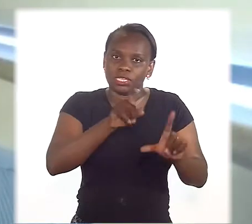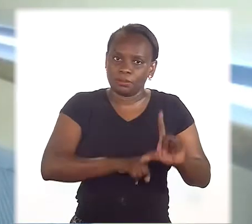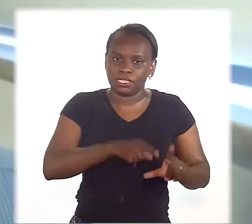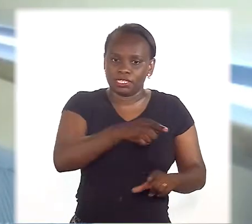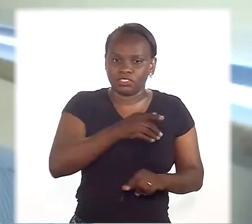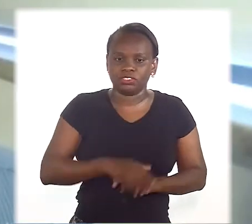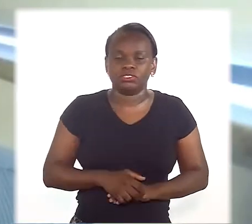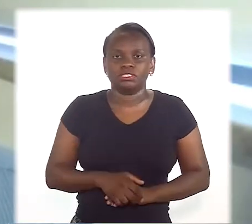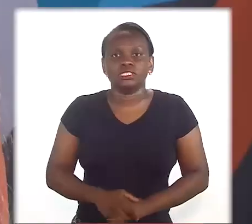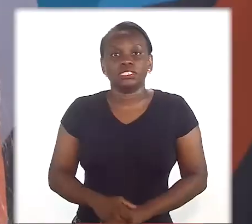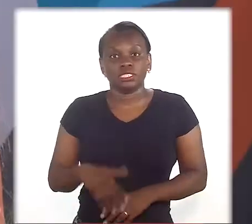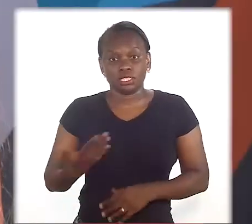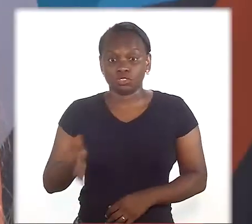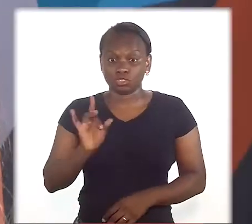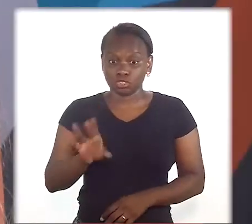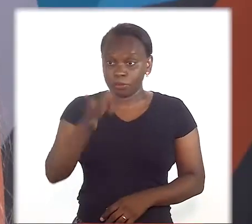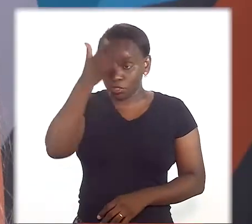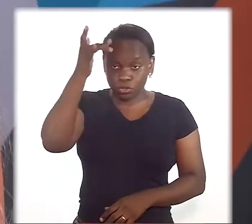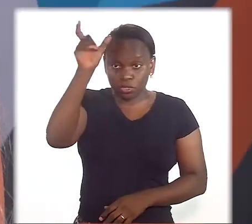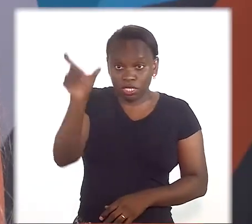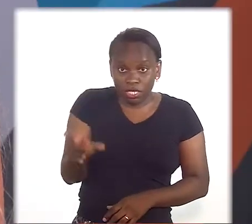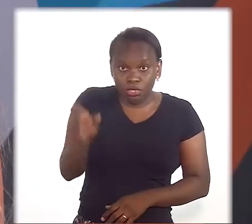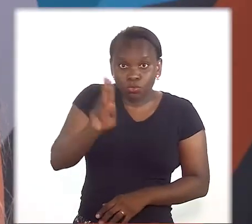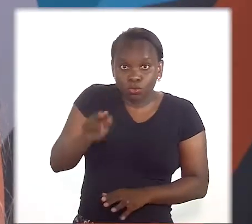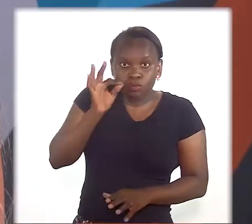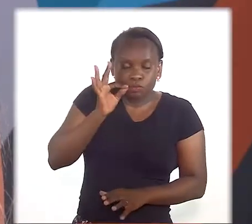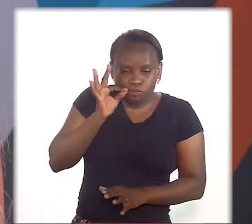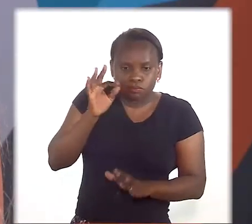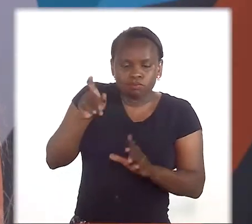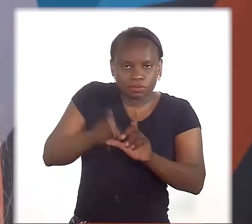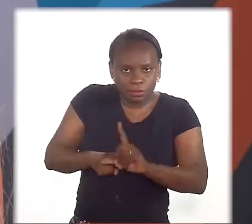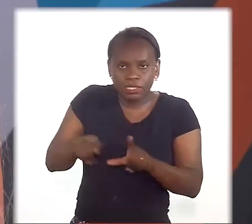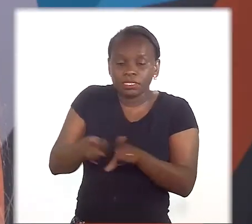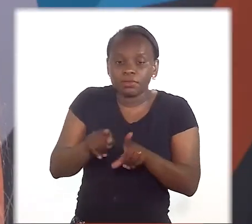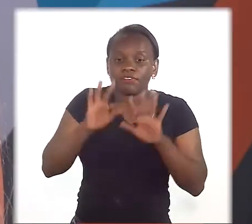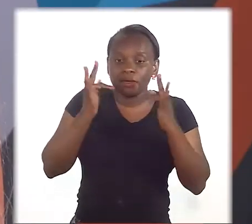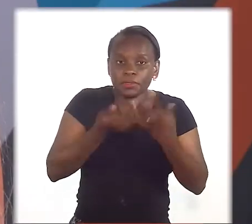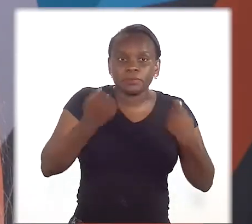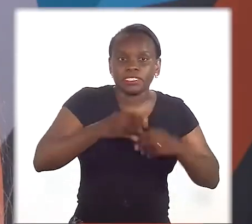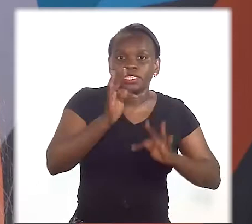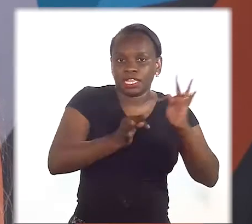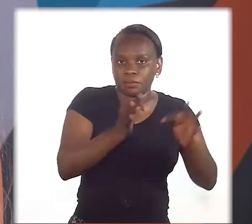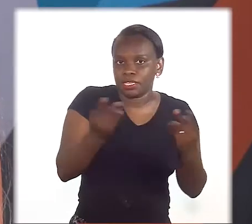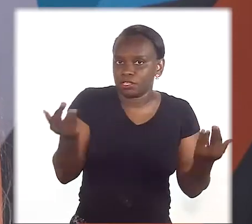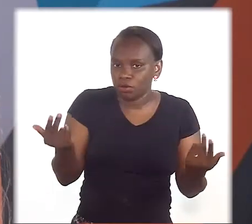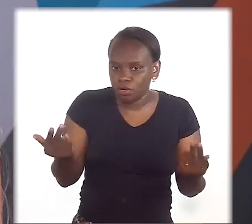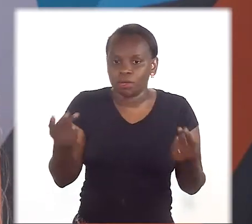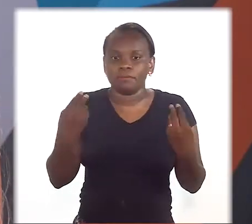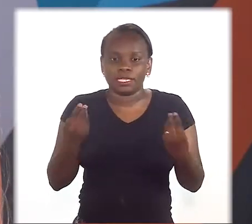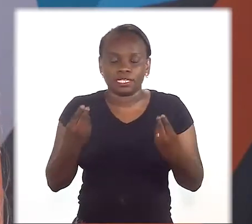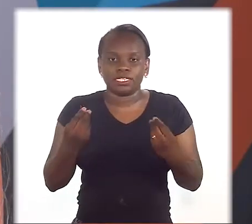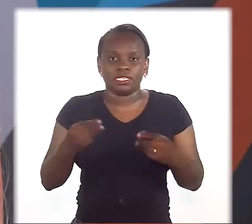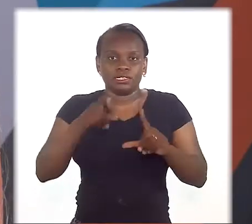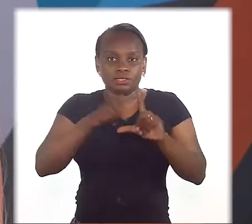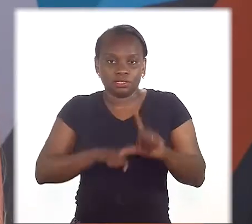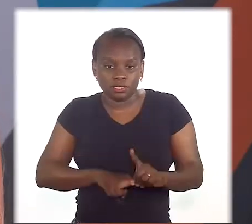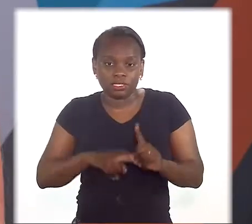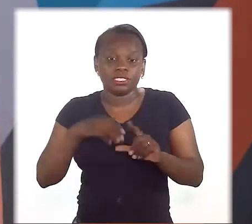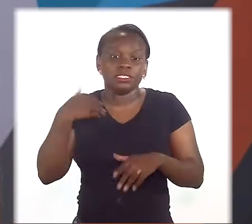familiar dependente. Então, não só o dependente, mas os familiares têm que ser igualmente tratados para que então a dependência